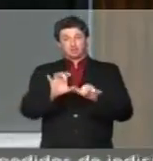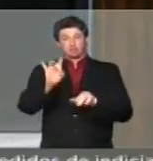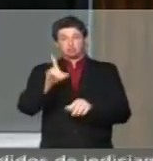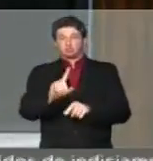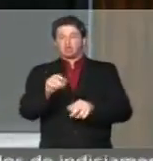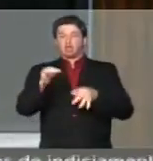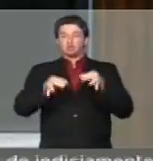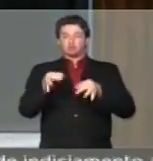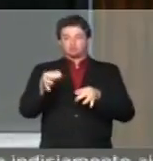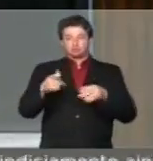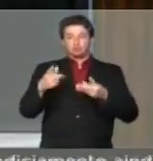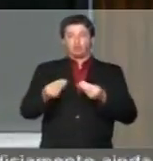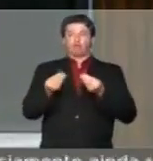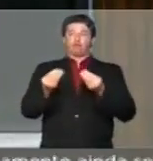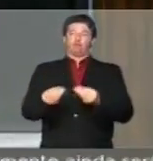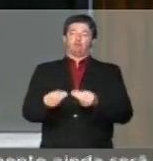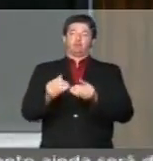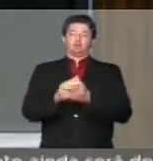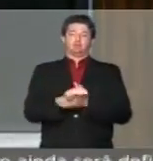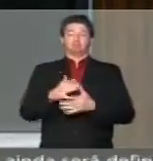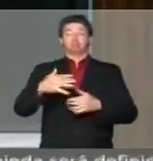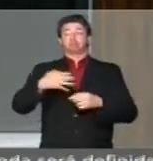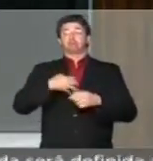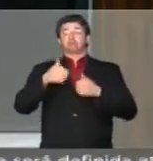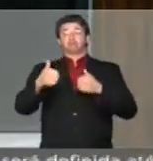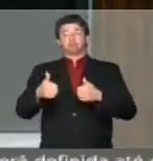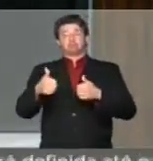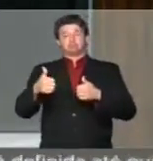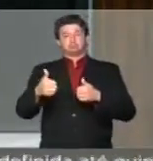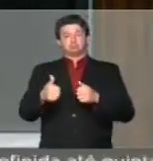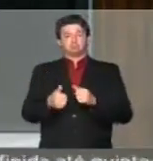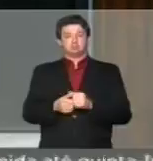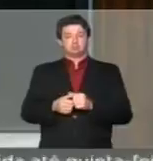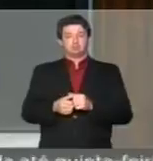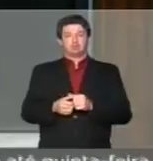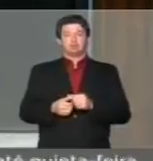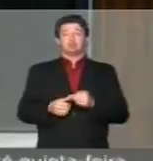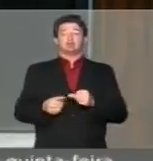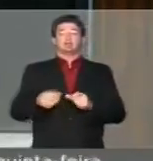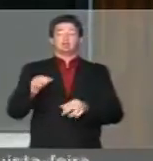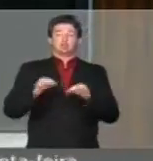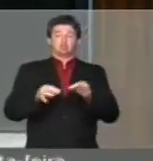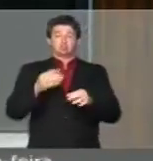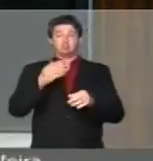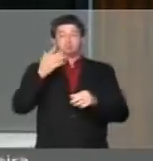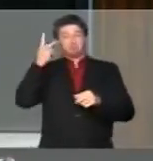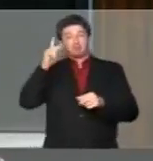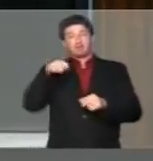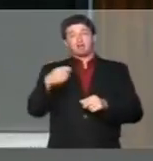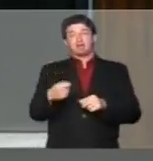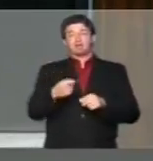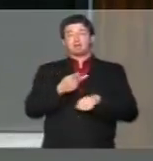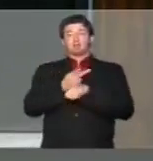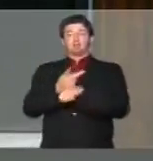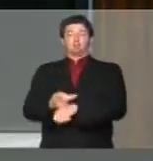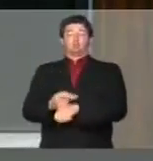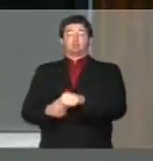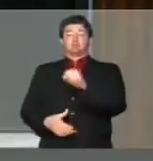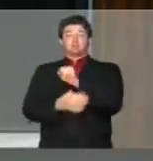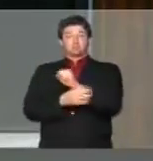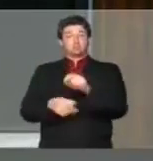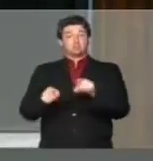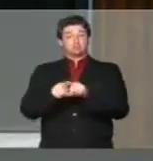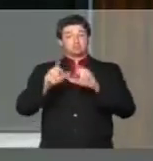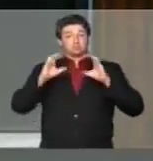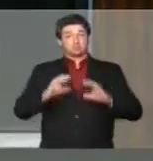Poder Judiciário deve oferecer satisfatória prestação jurisdicional aos que a ele recorrem, assegurando que